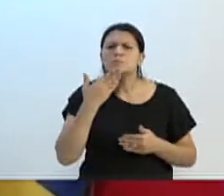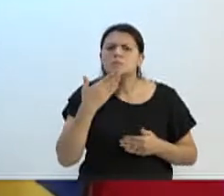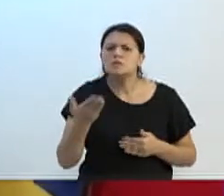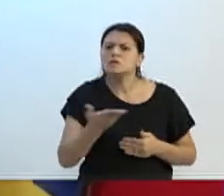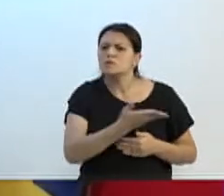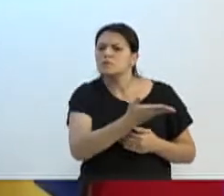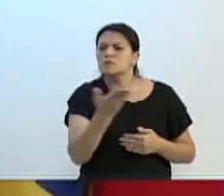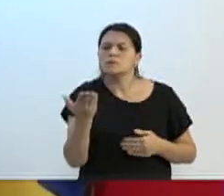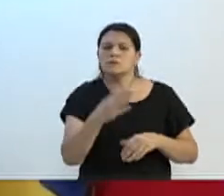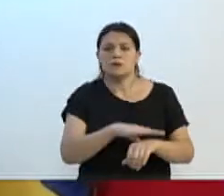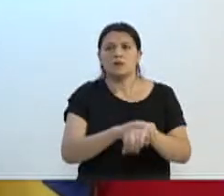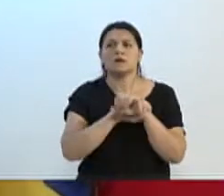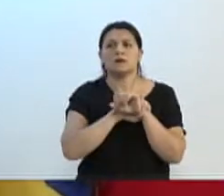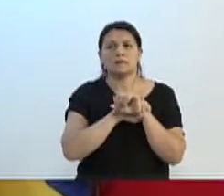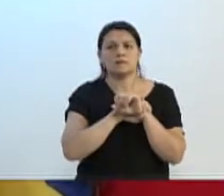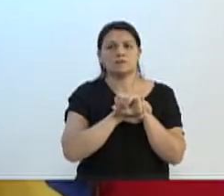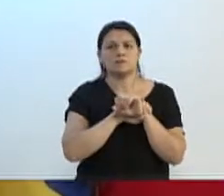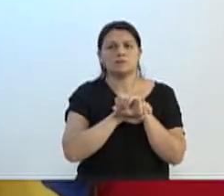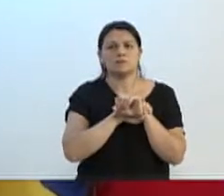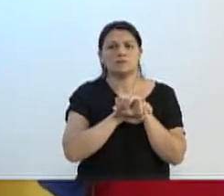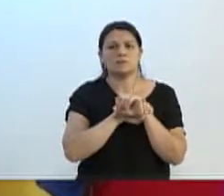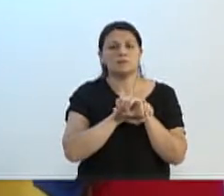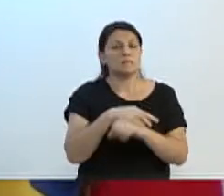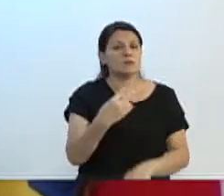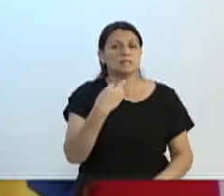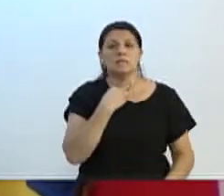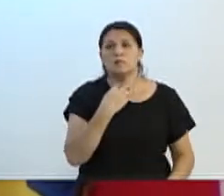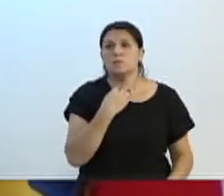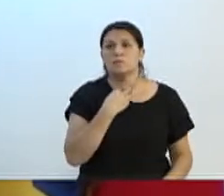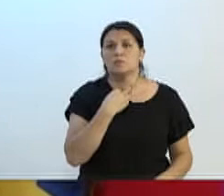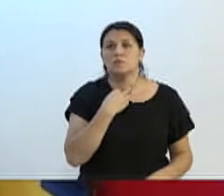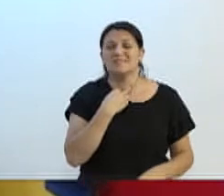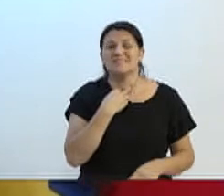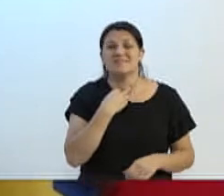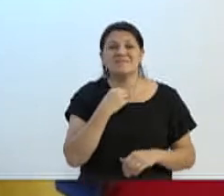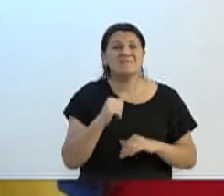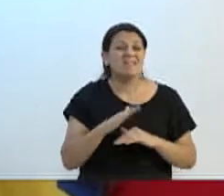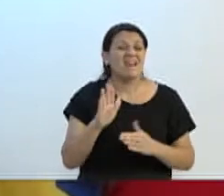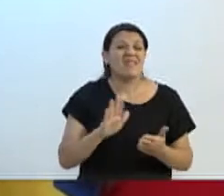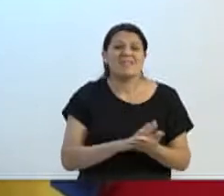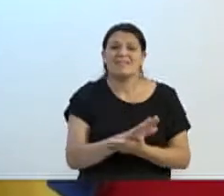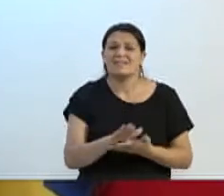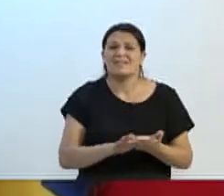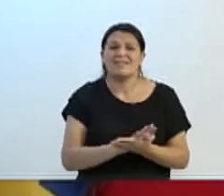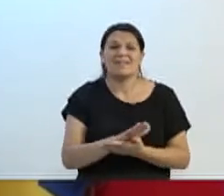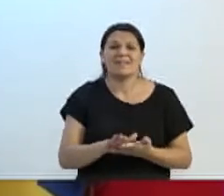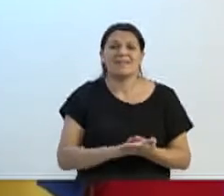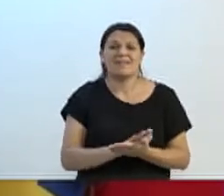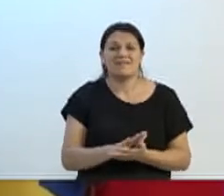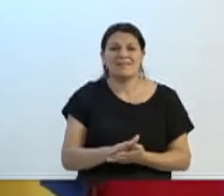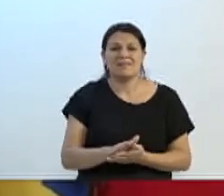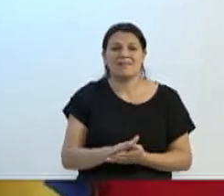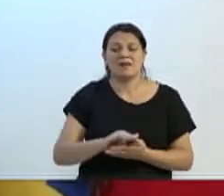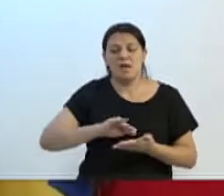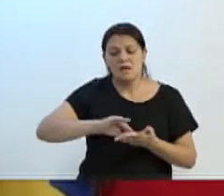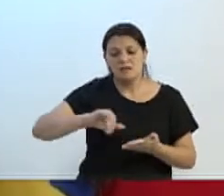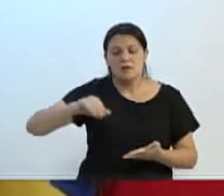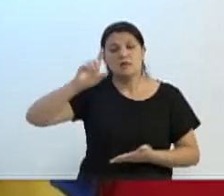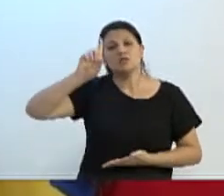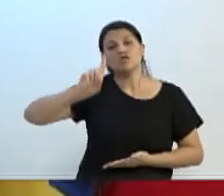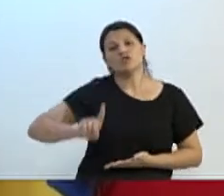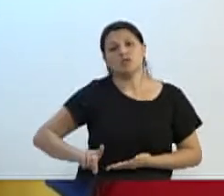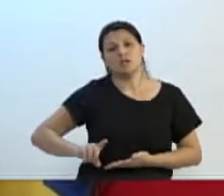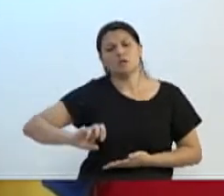a garantia que não se passe mais nada referente à retirada de direitos ou que